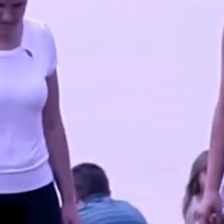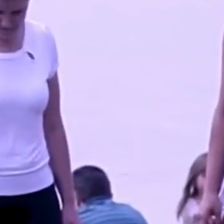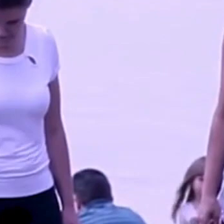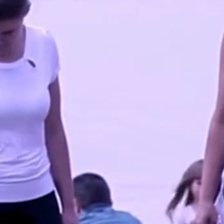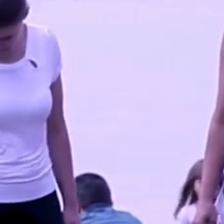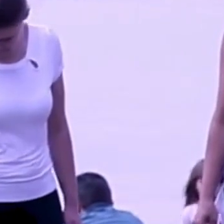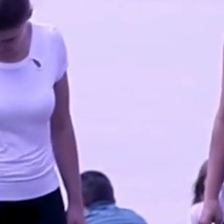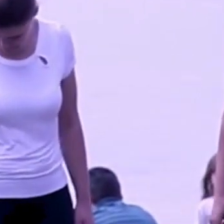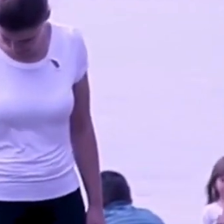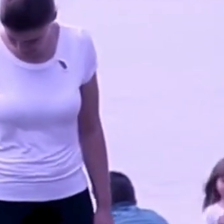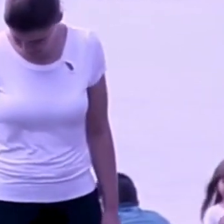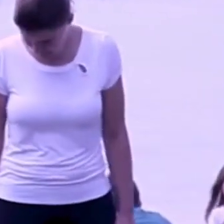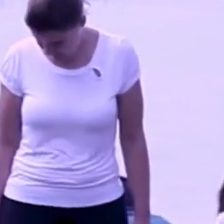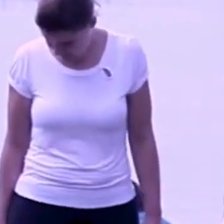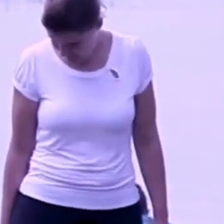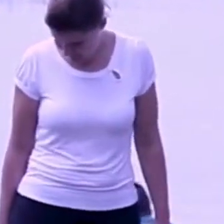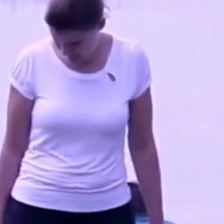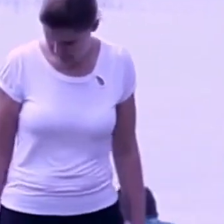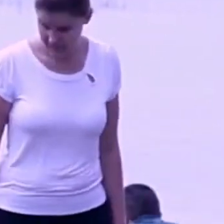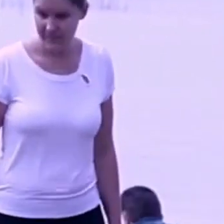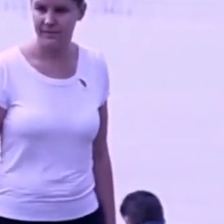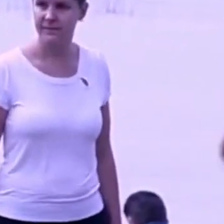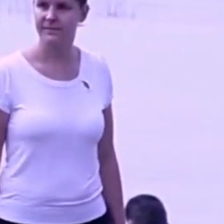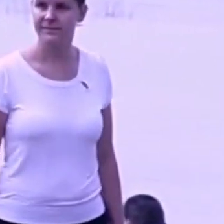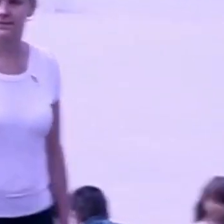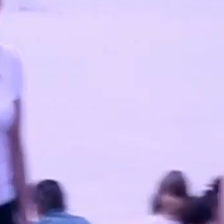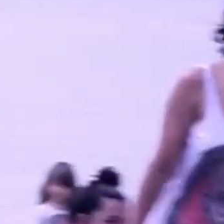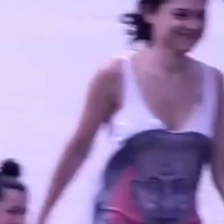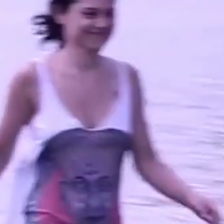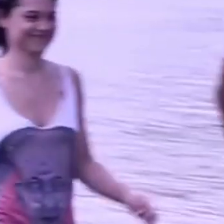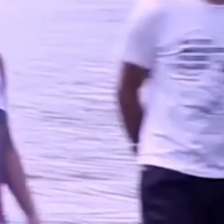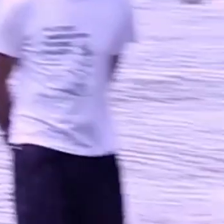já usou o banco do tempo?